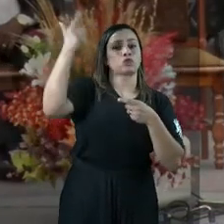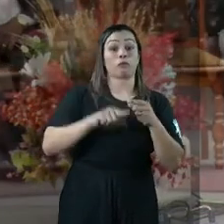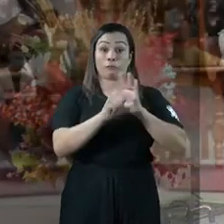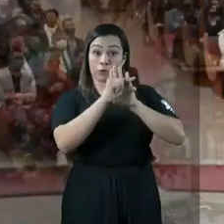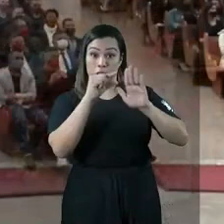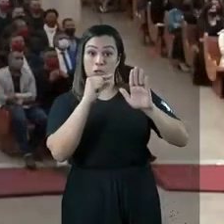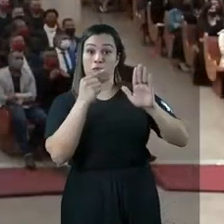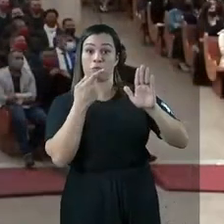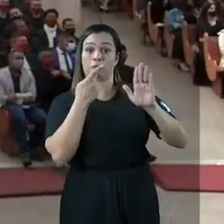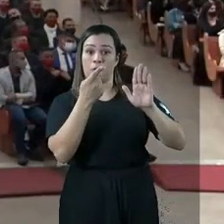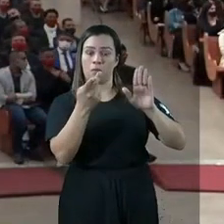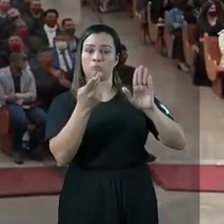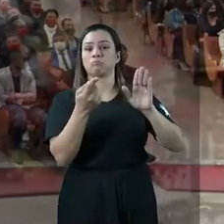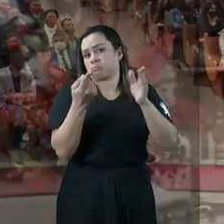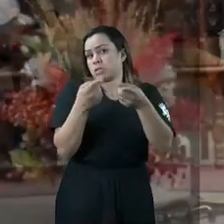que no mesmo hino